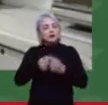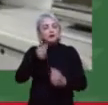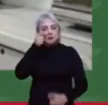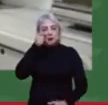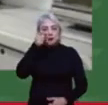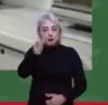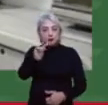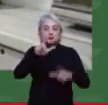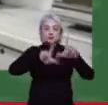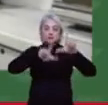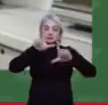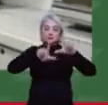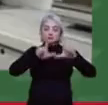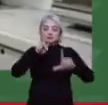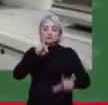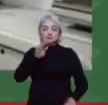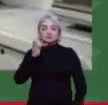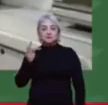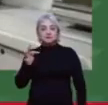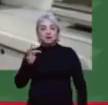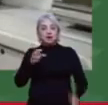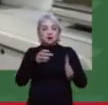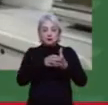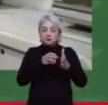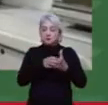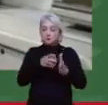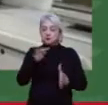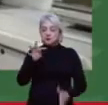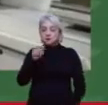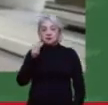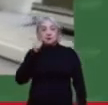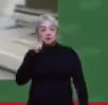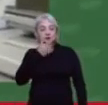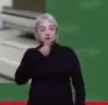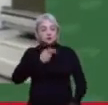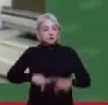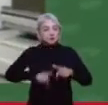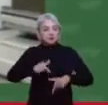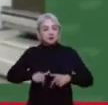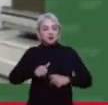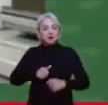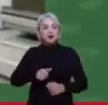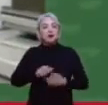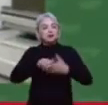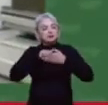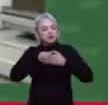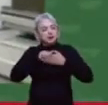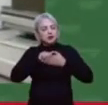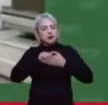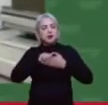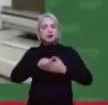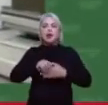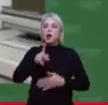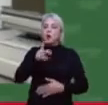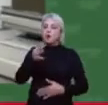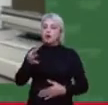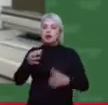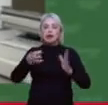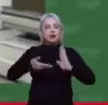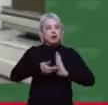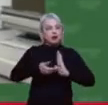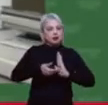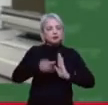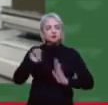assistindo pela TV PT, a TV do Partido dos Trabalhadores e Trabalhadoras. Saudar aí o PT na Câmara, que é